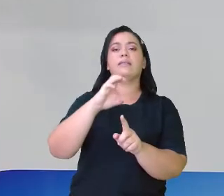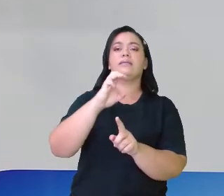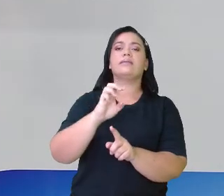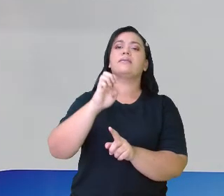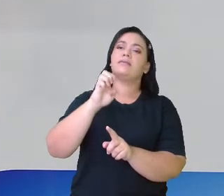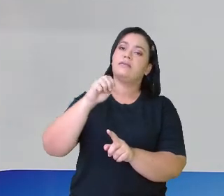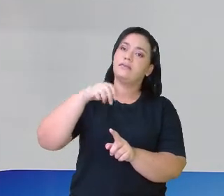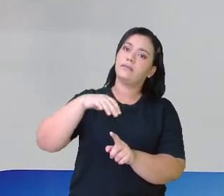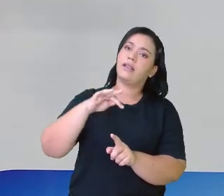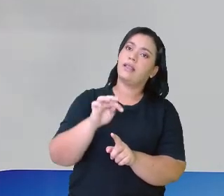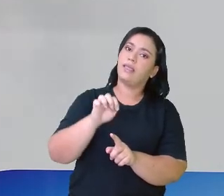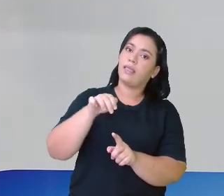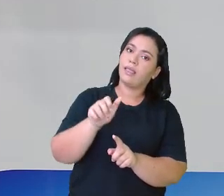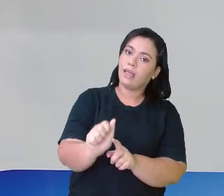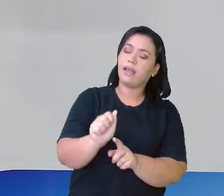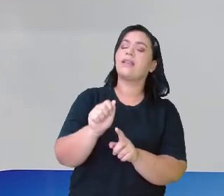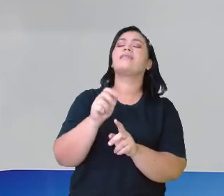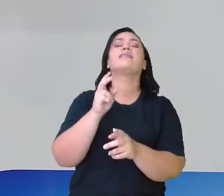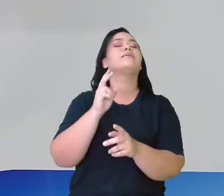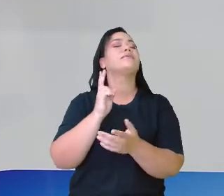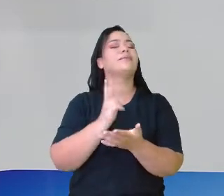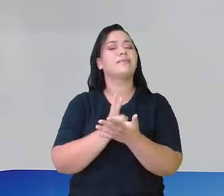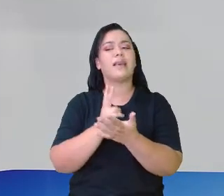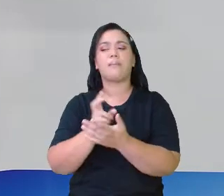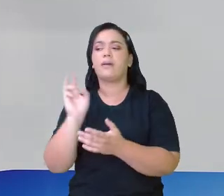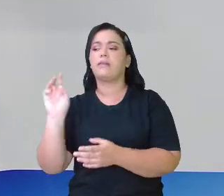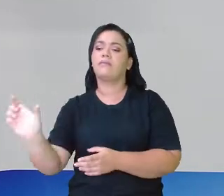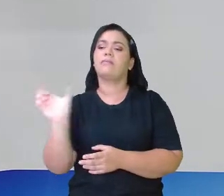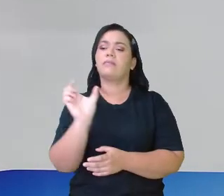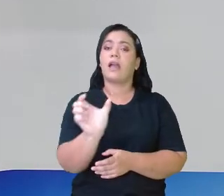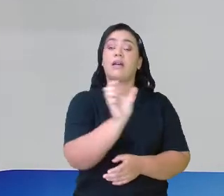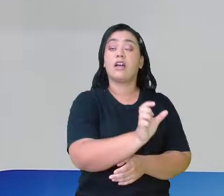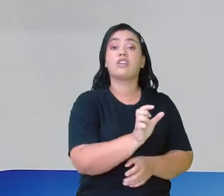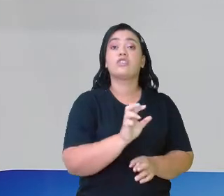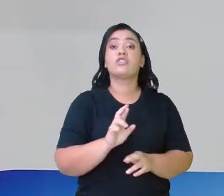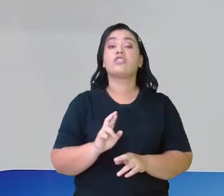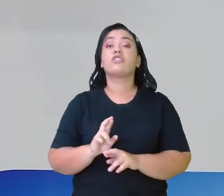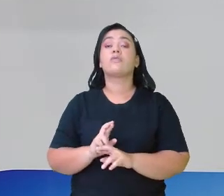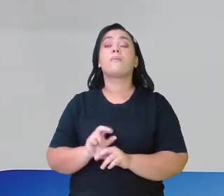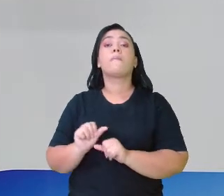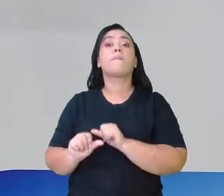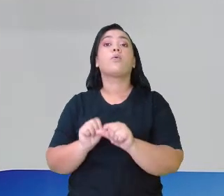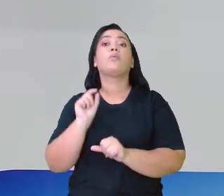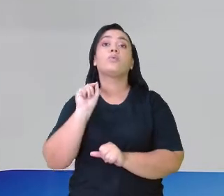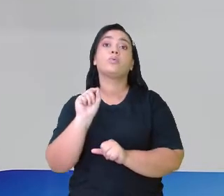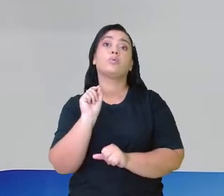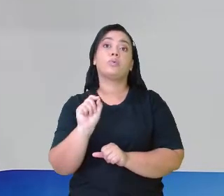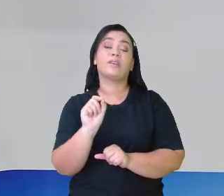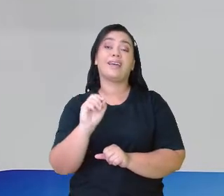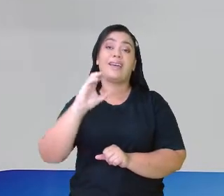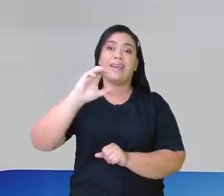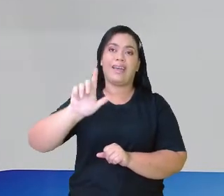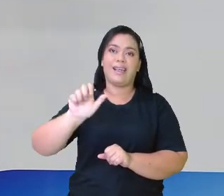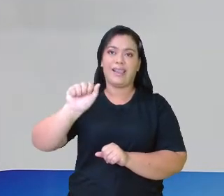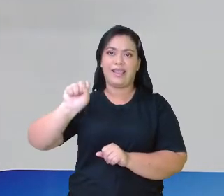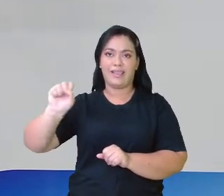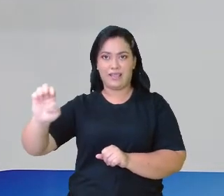Unidade, dezena, centena. Unidade, dezena, centena. Só vai mudar por causa do nome das